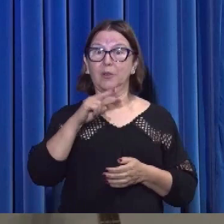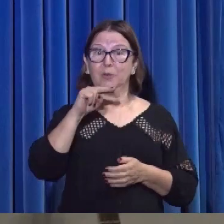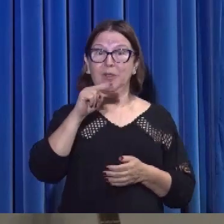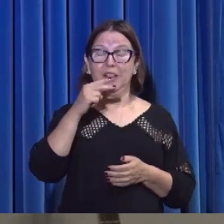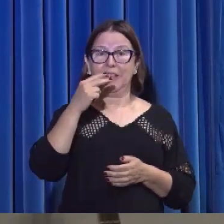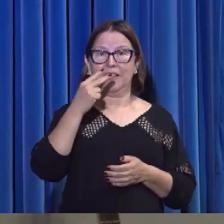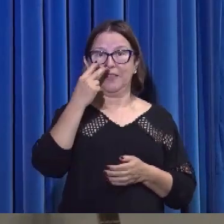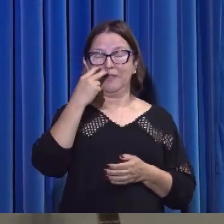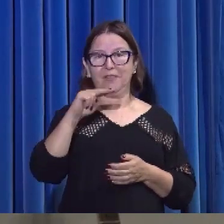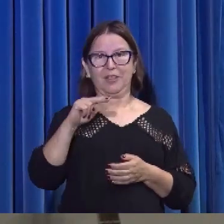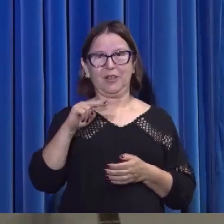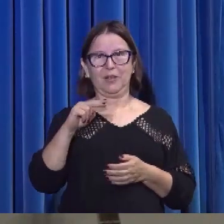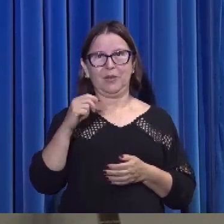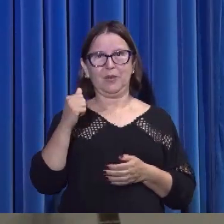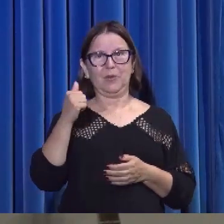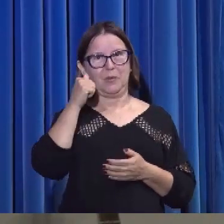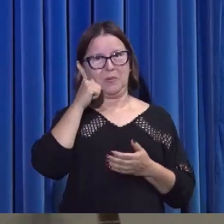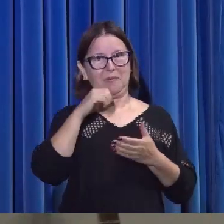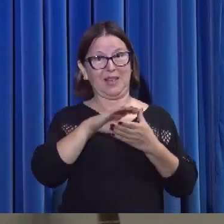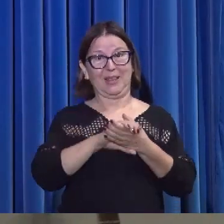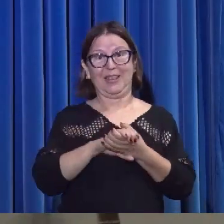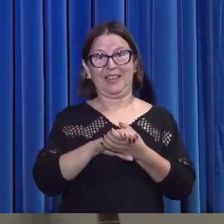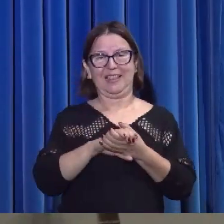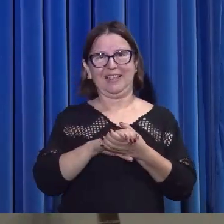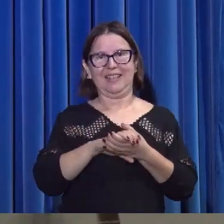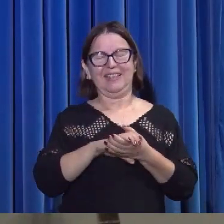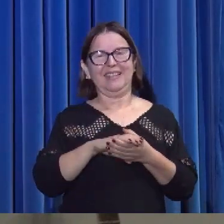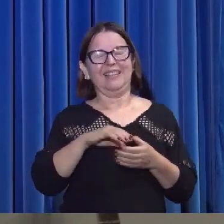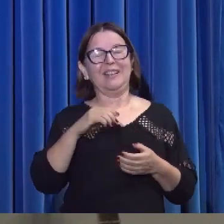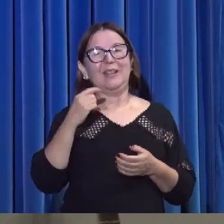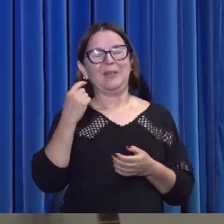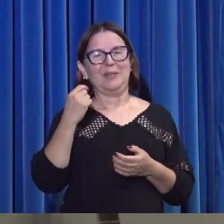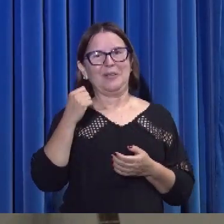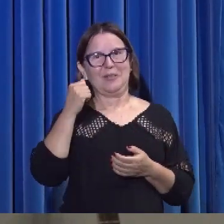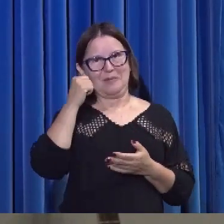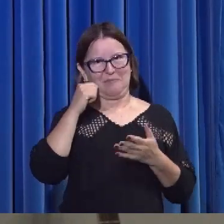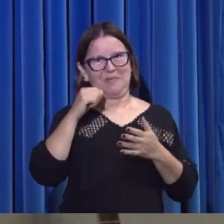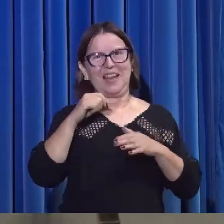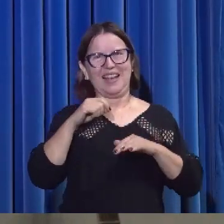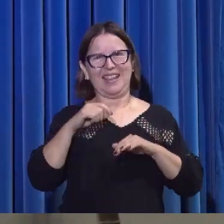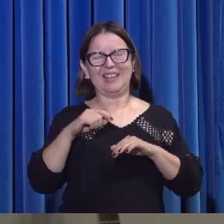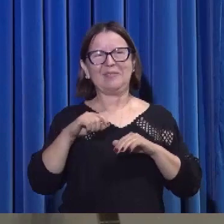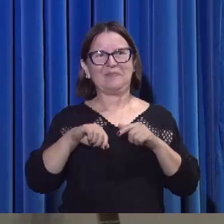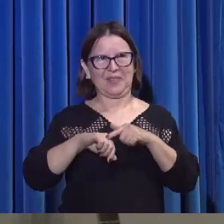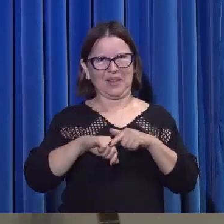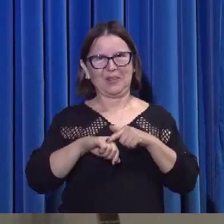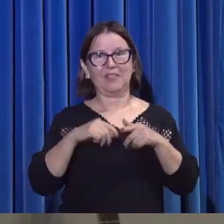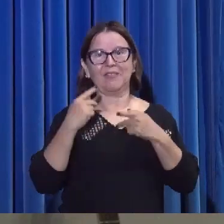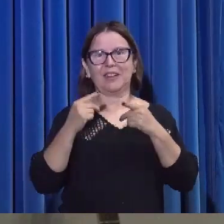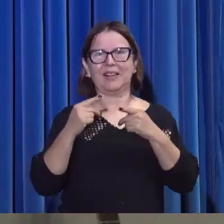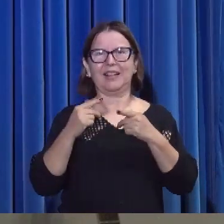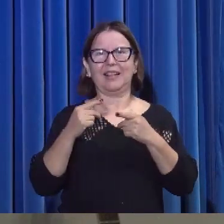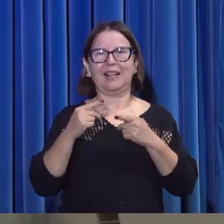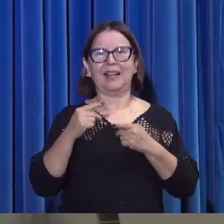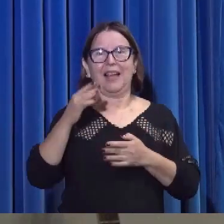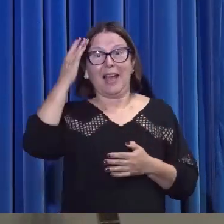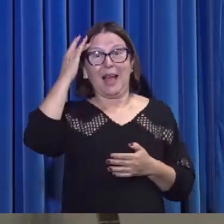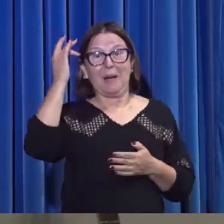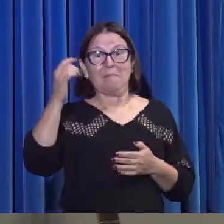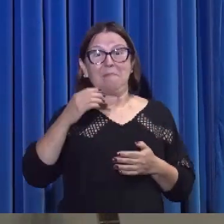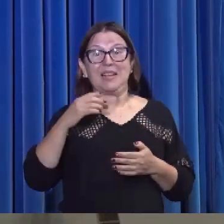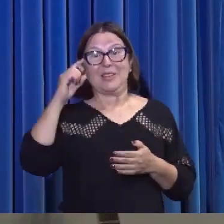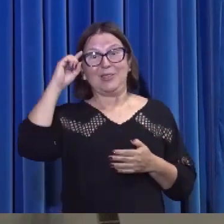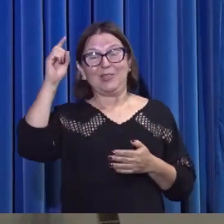dizendo assim, Senhor, amanhã vai ser o dia mais feliz da minha vida, eu vou me casar, mas se o Senhor voltasse hoje ia ser tão melhor.